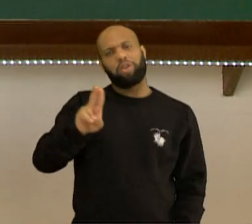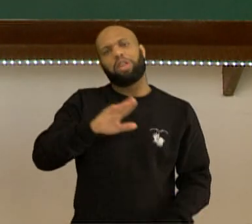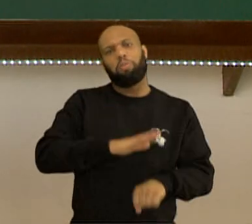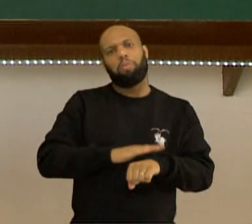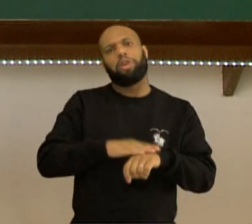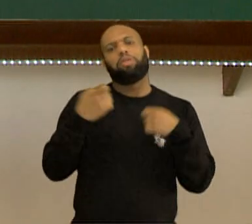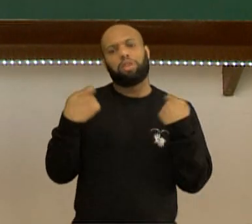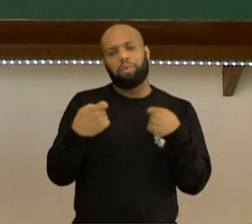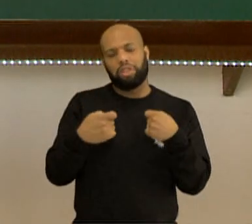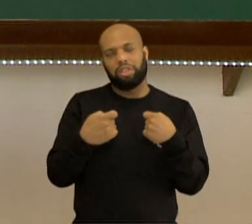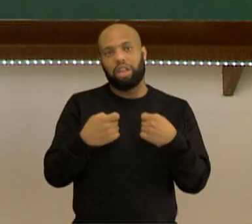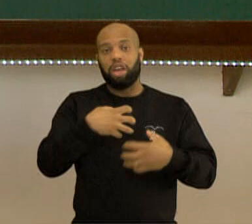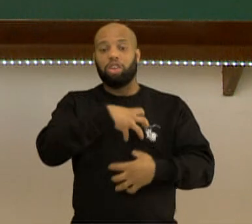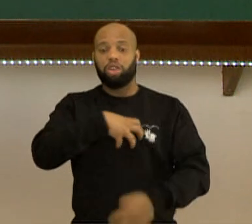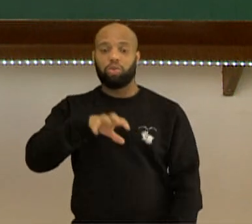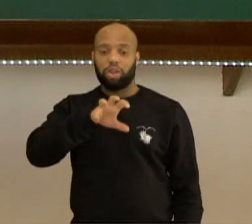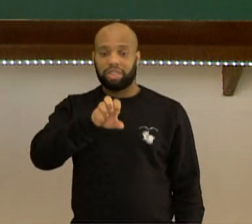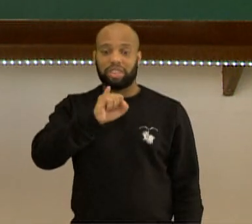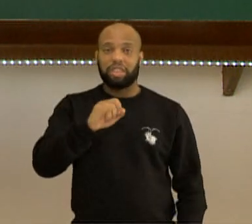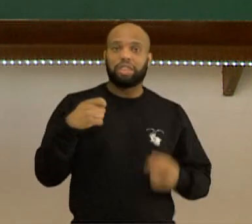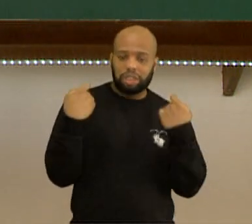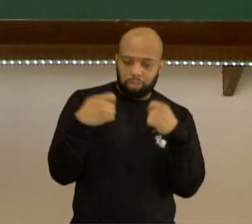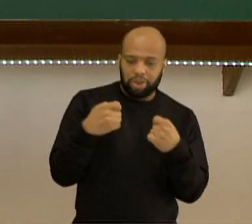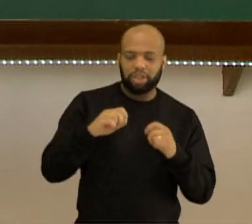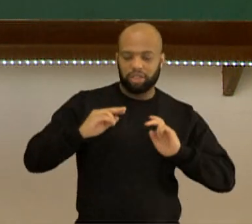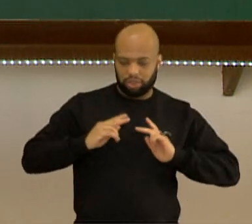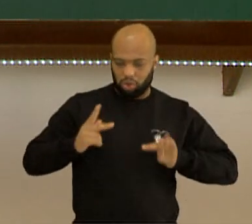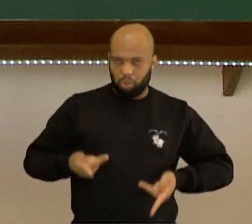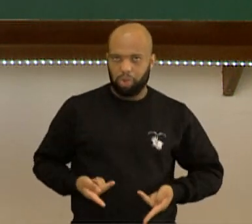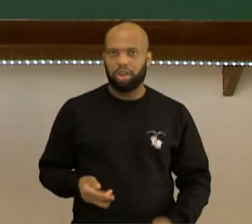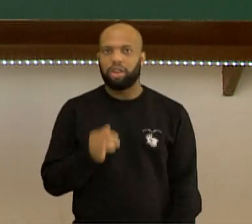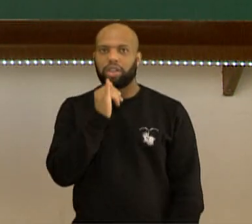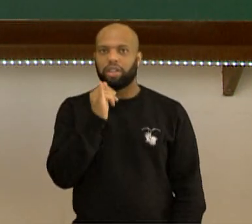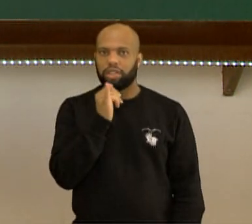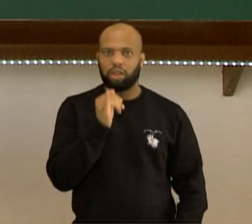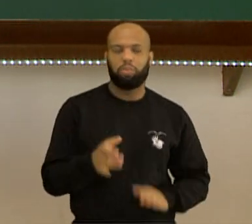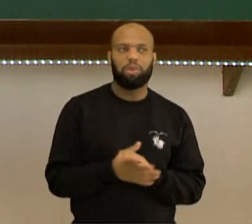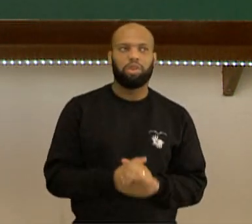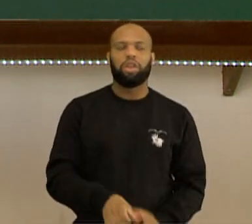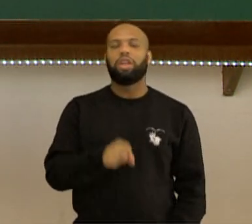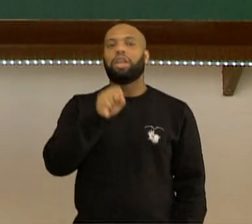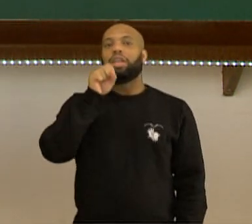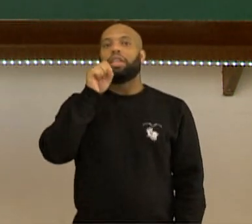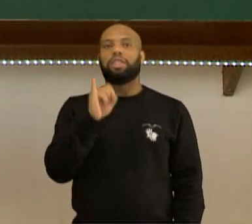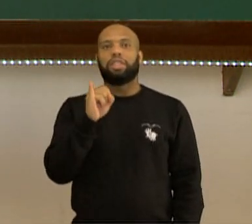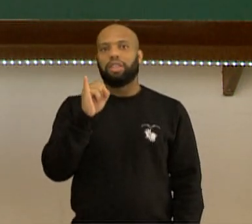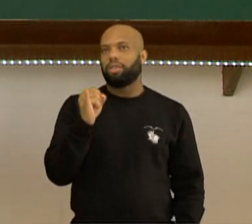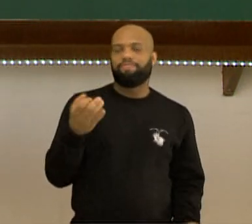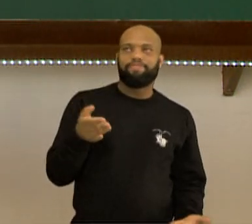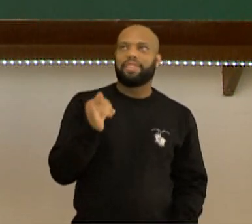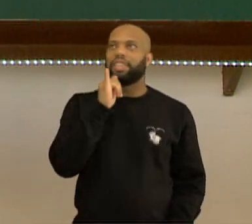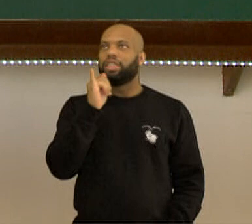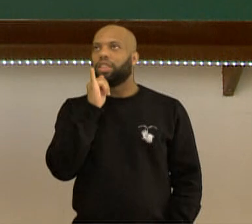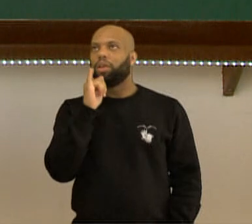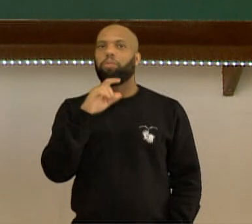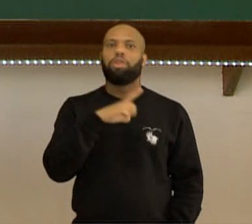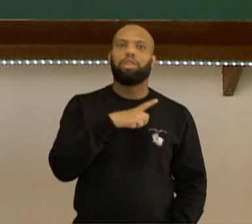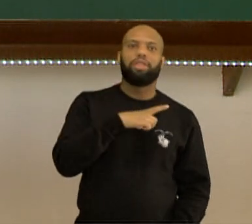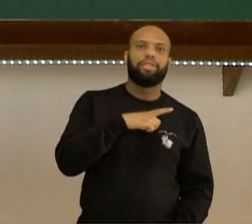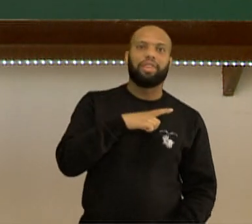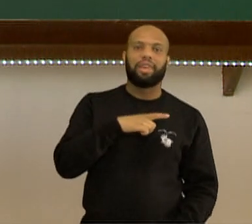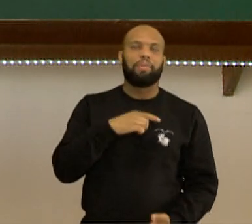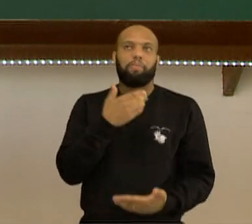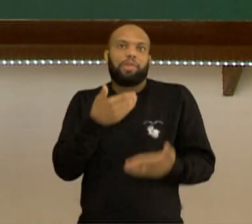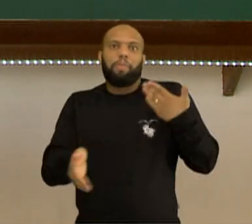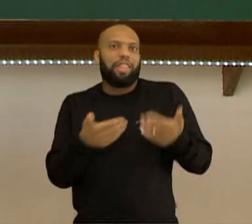proporciona um estoque de energia que, caso necessário, o ser humano, por exemplo, se esteja perdido numa mata, ele consegue ficar alguns